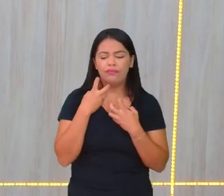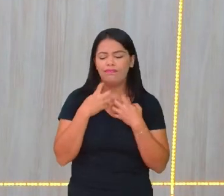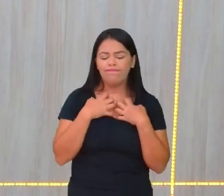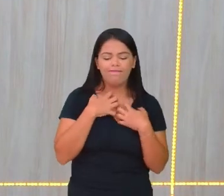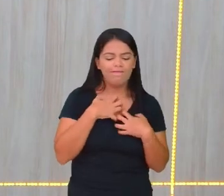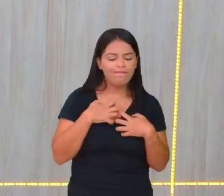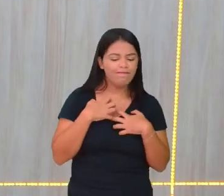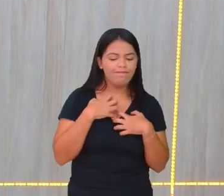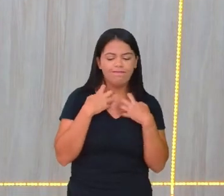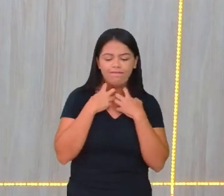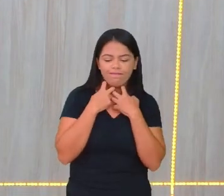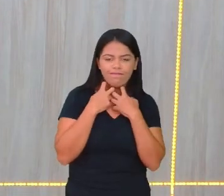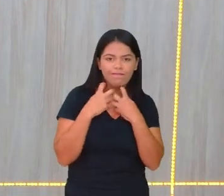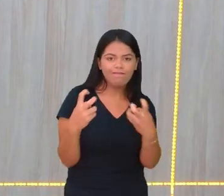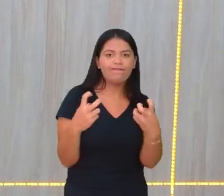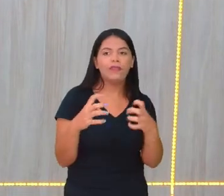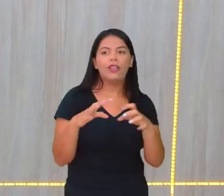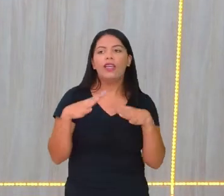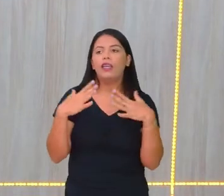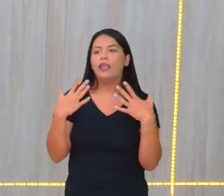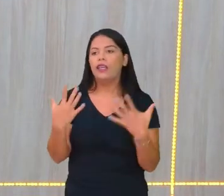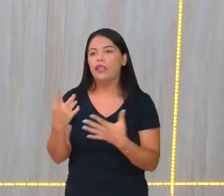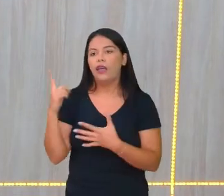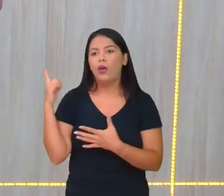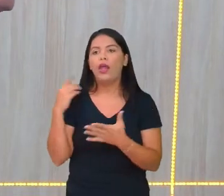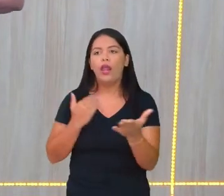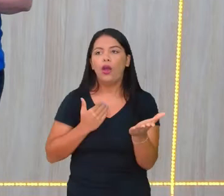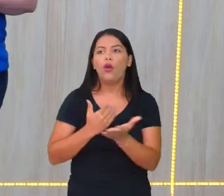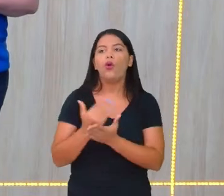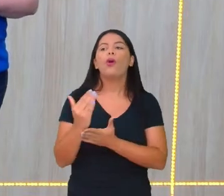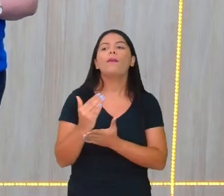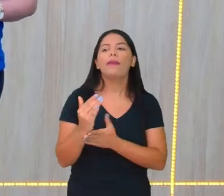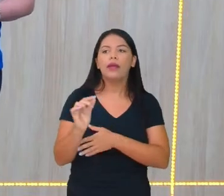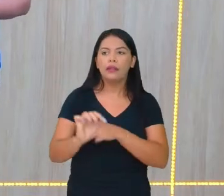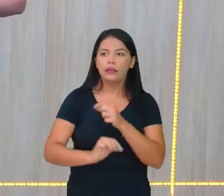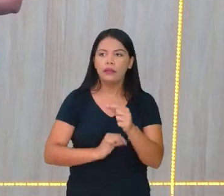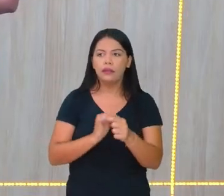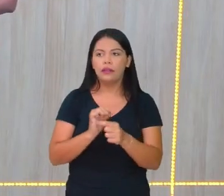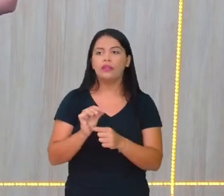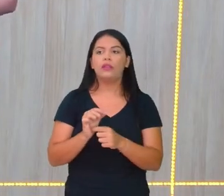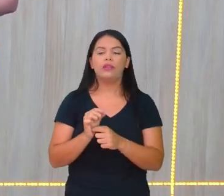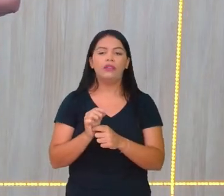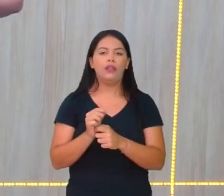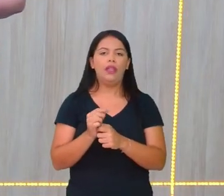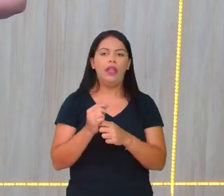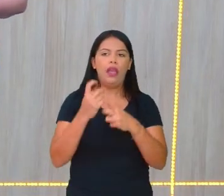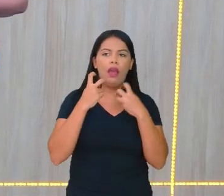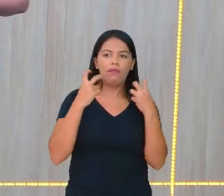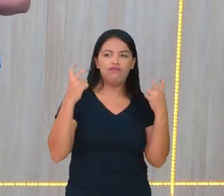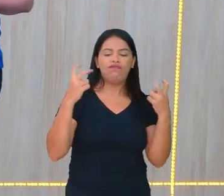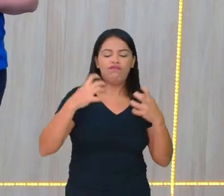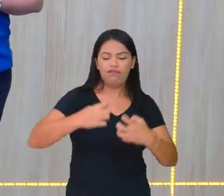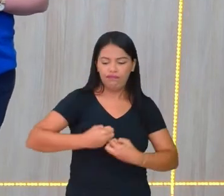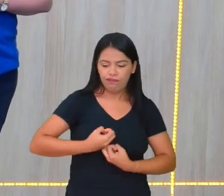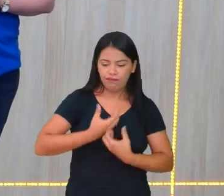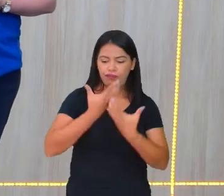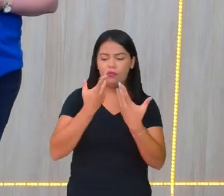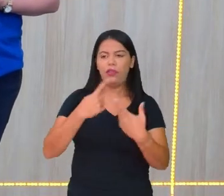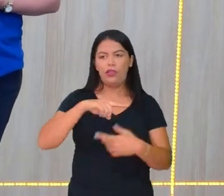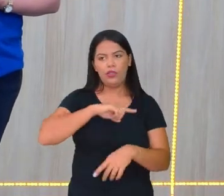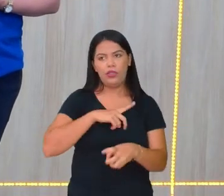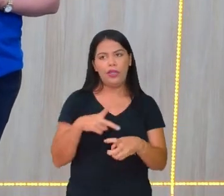em sua garganta, não é? Ali. E ela começa a colocar para fora, e aí nós percebemos nesse